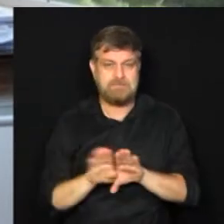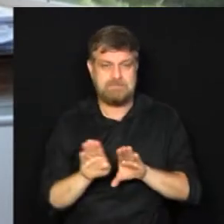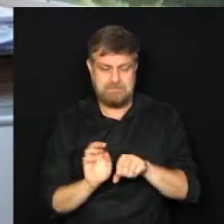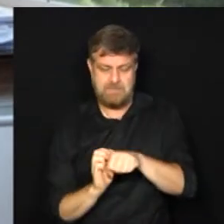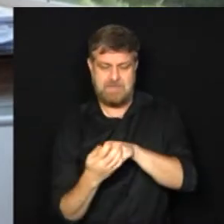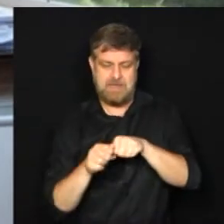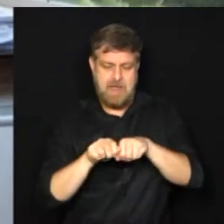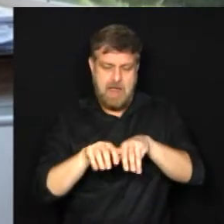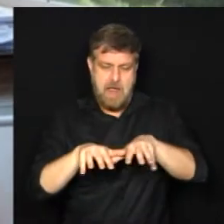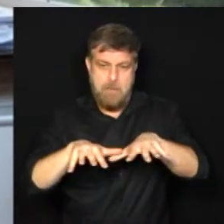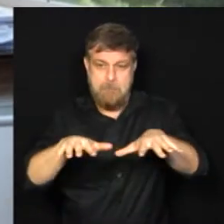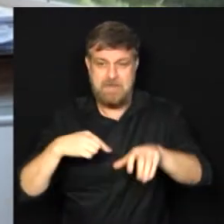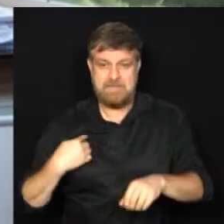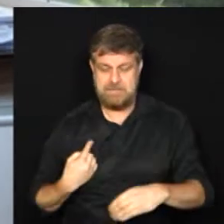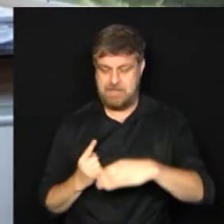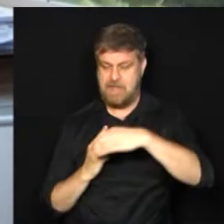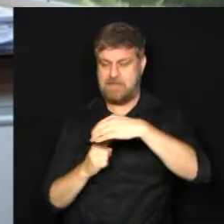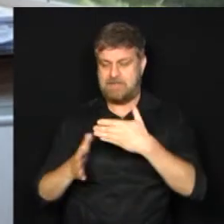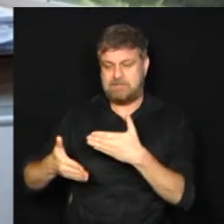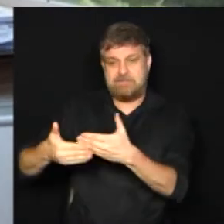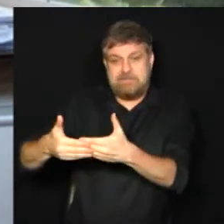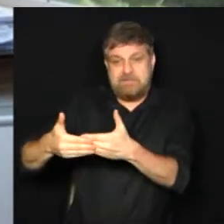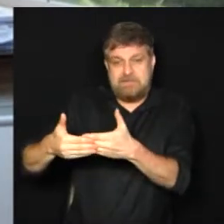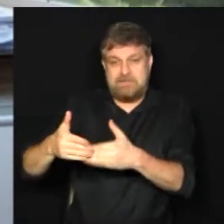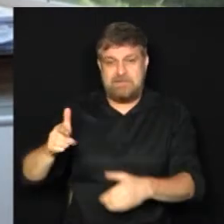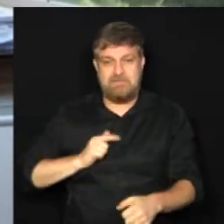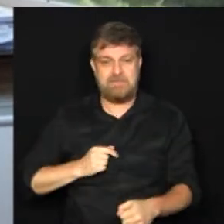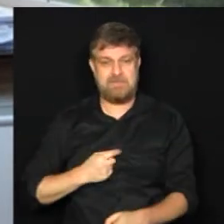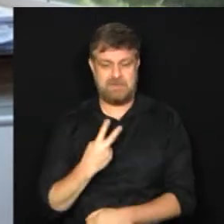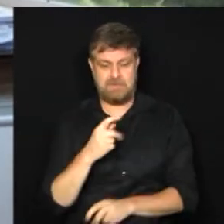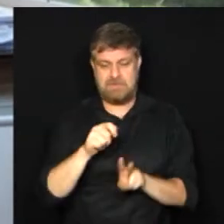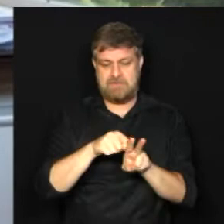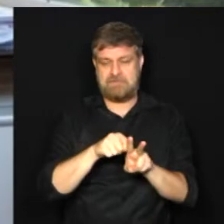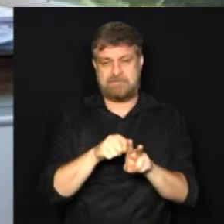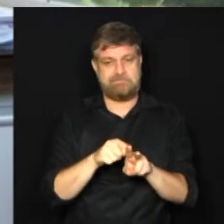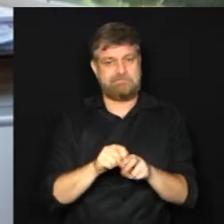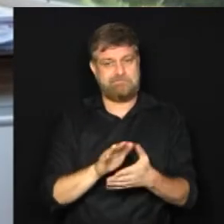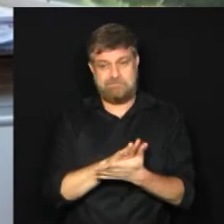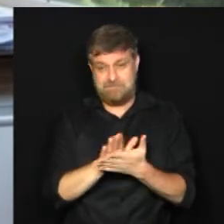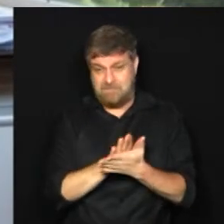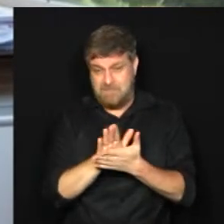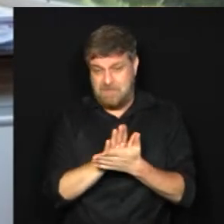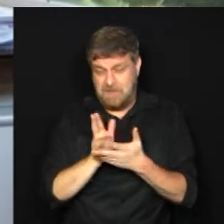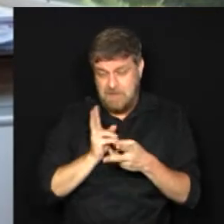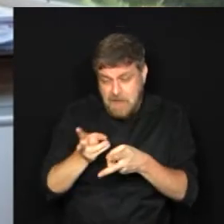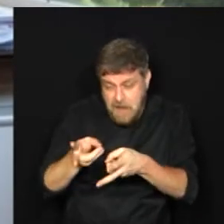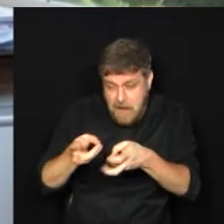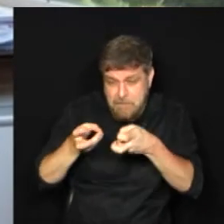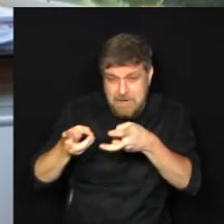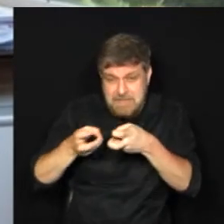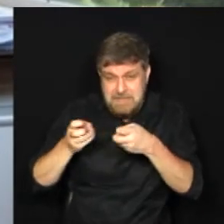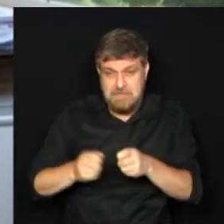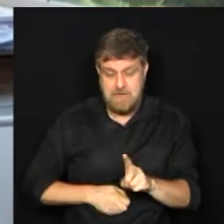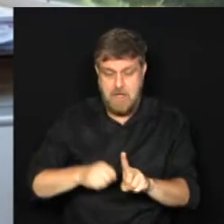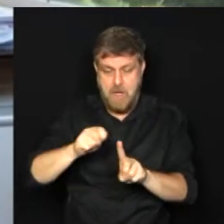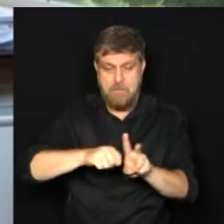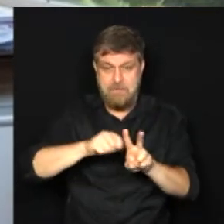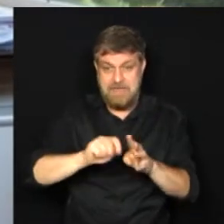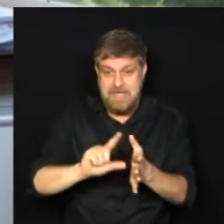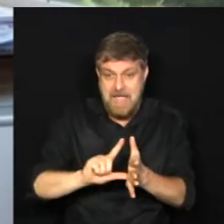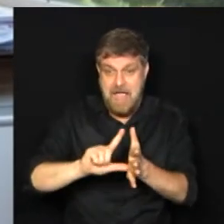evidentemente Nossa Clínica fechou deixamos de operar por quase dois meses mas nós notamos que nos meses subsequentes